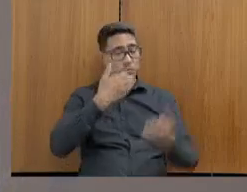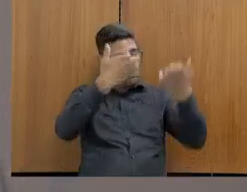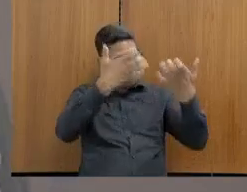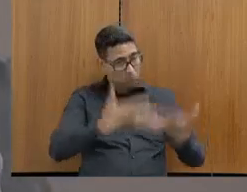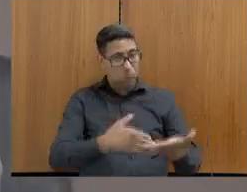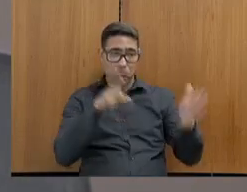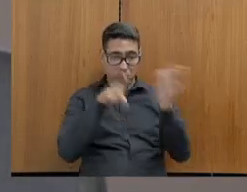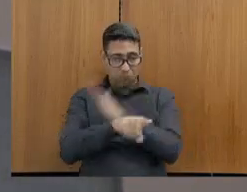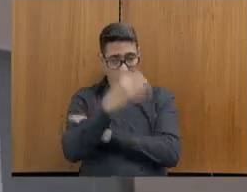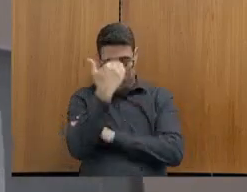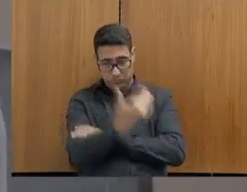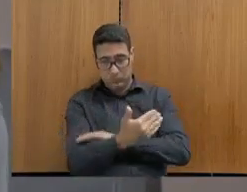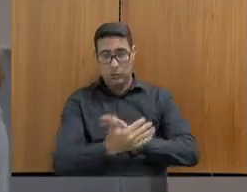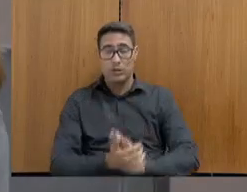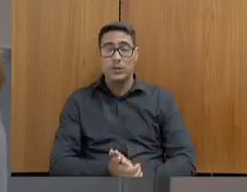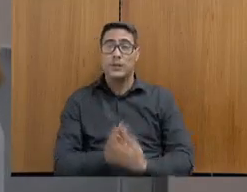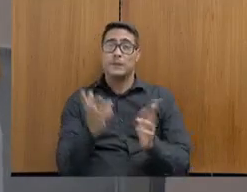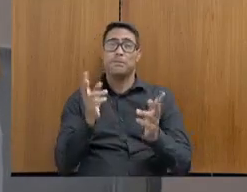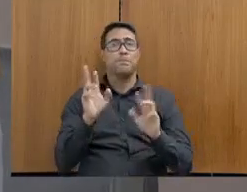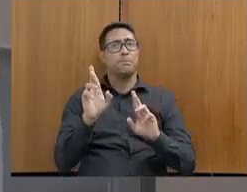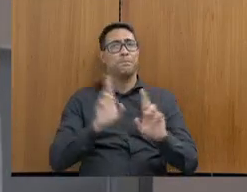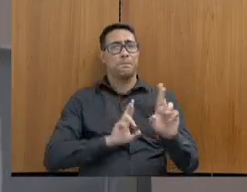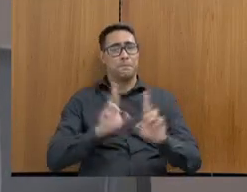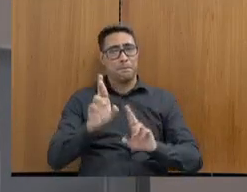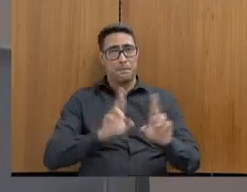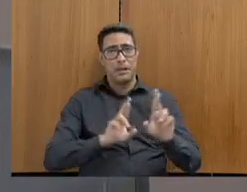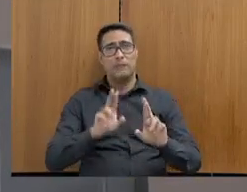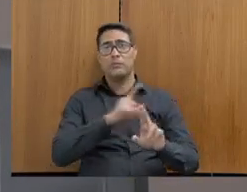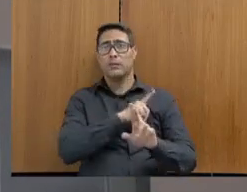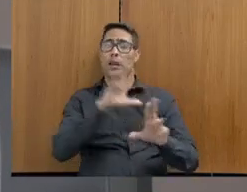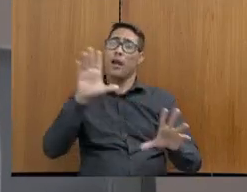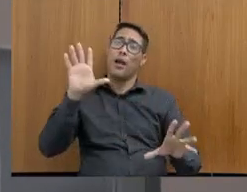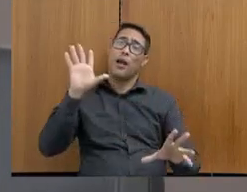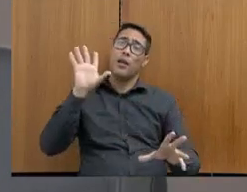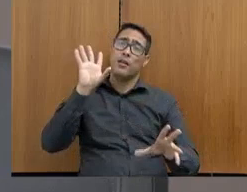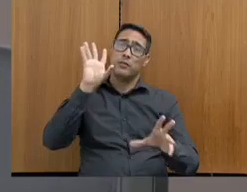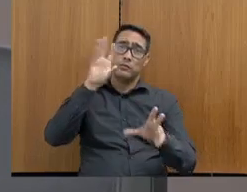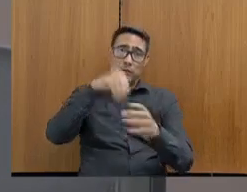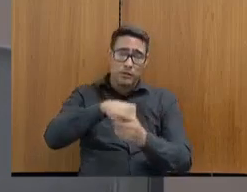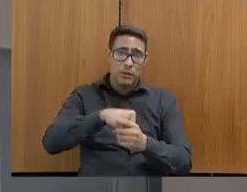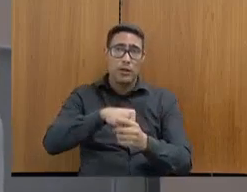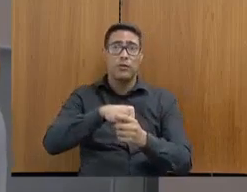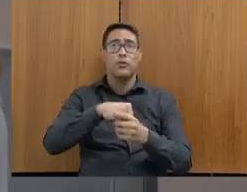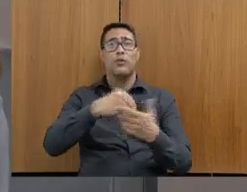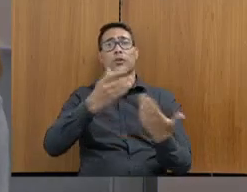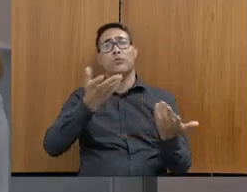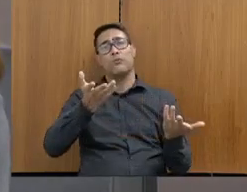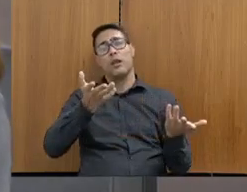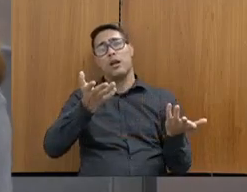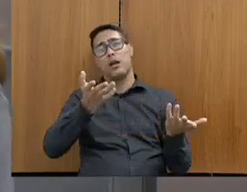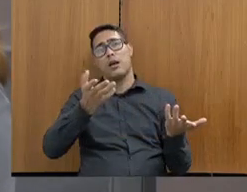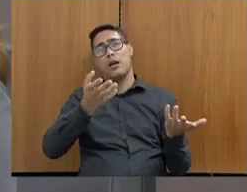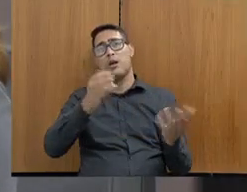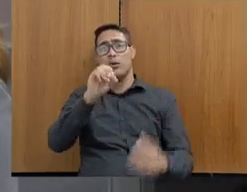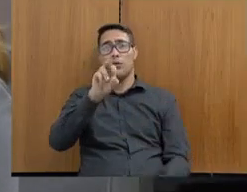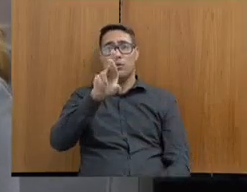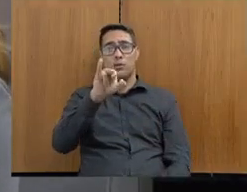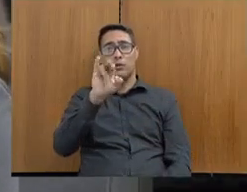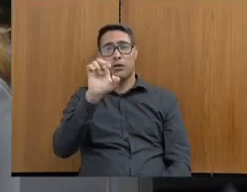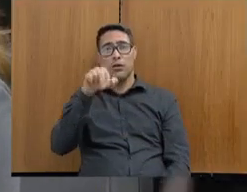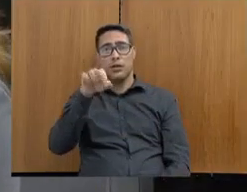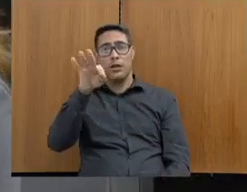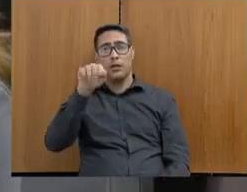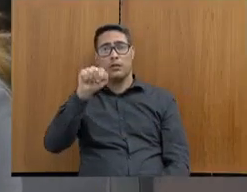em relação né a notificação e a inserção é da orientação sexual um registro de envio de Defesa